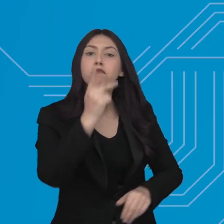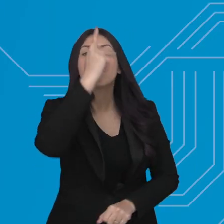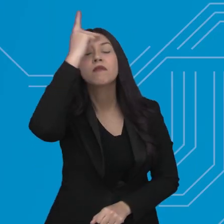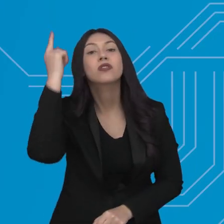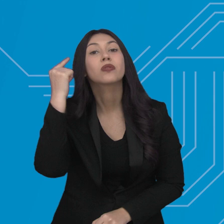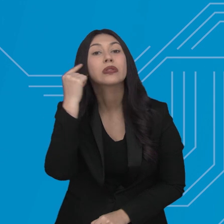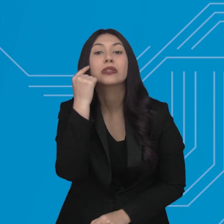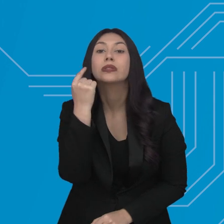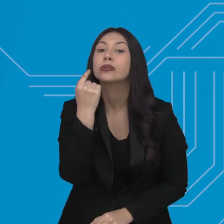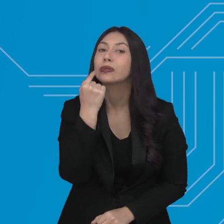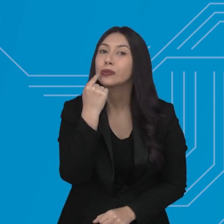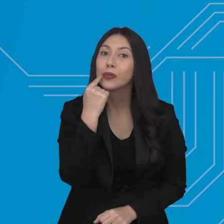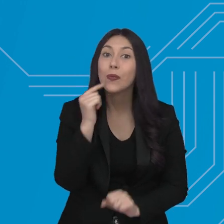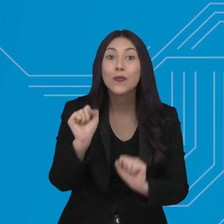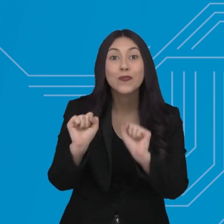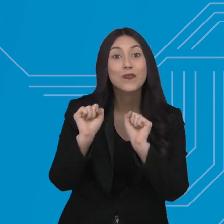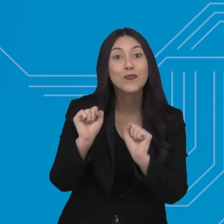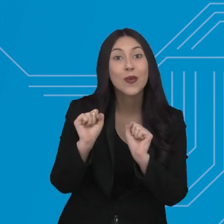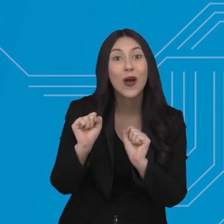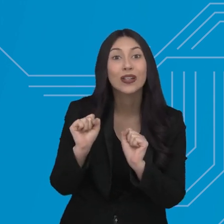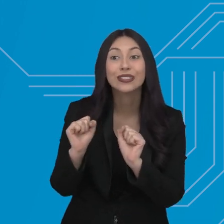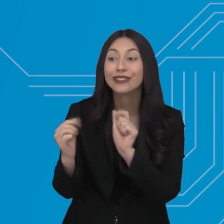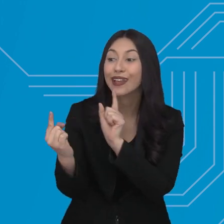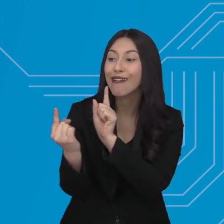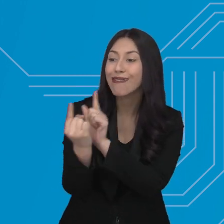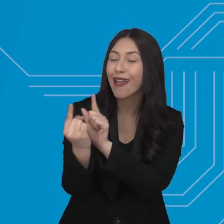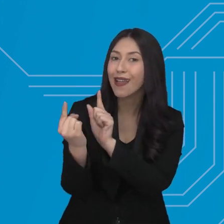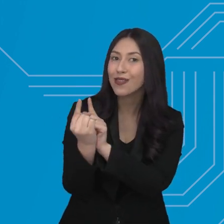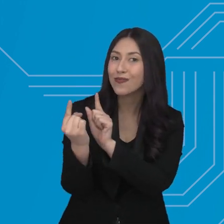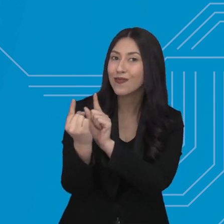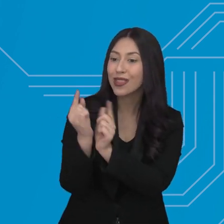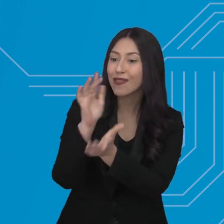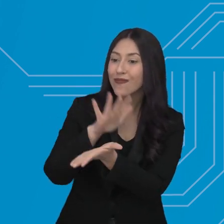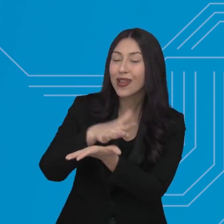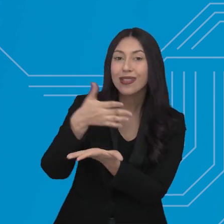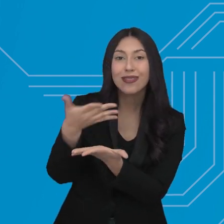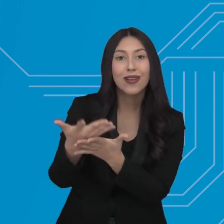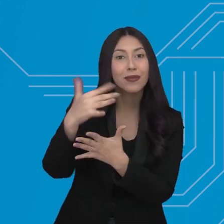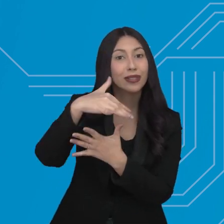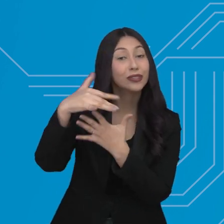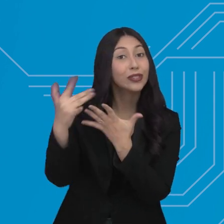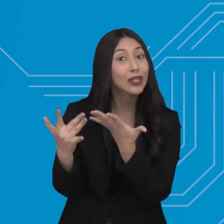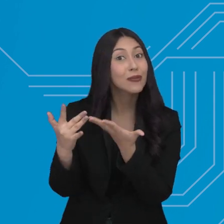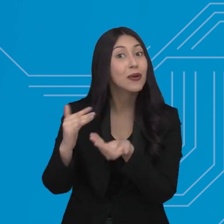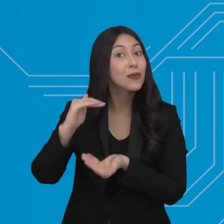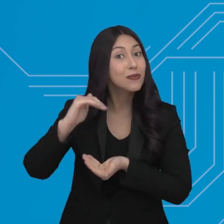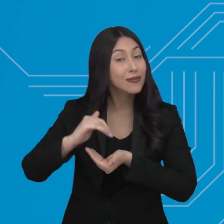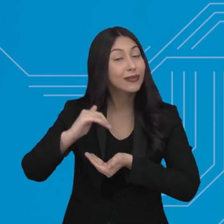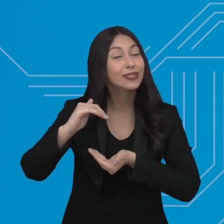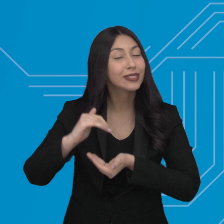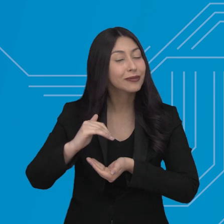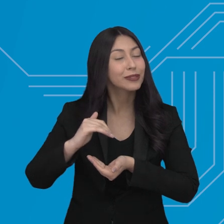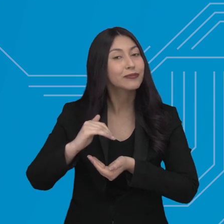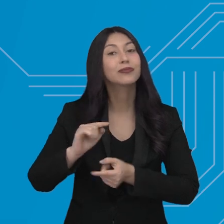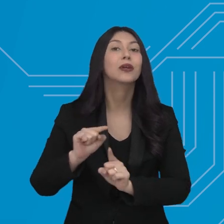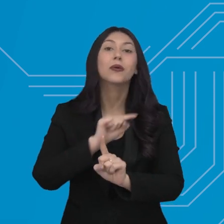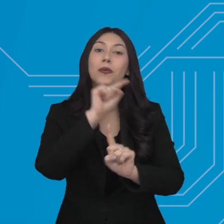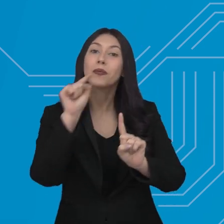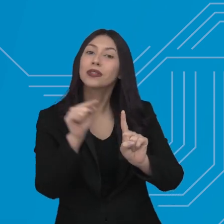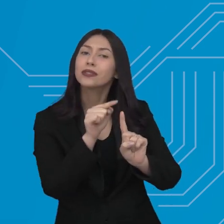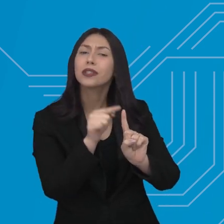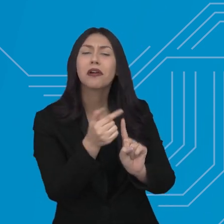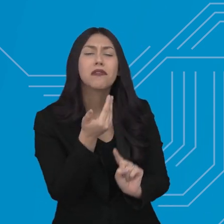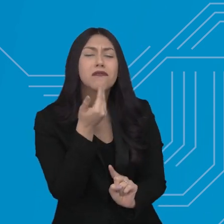inclusão. Quem tem deficiência auditiva agora pode contar com uma central de intérpretes nas unidades do Poupa